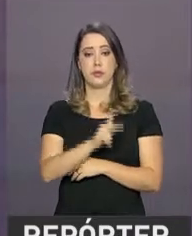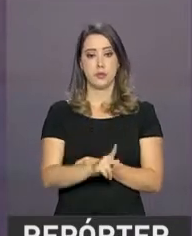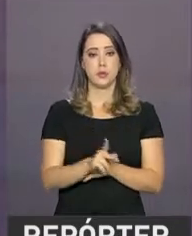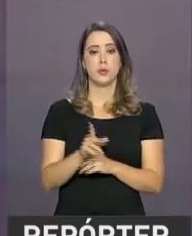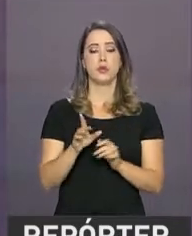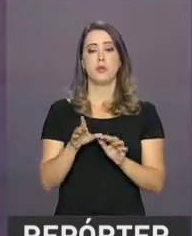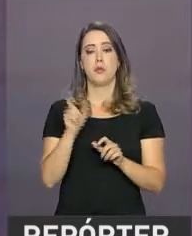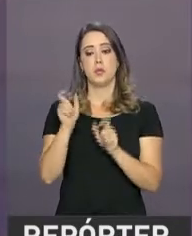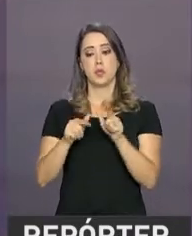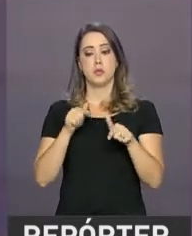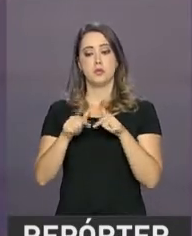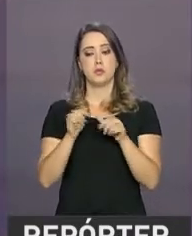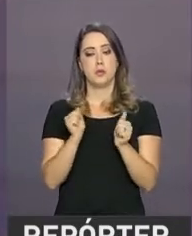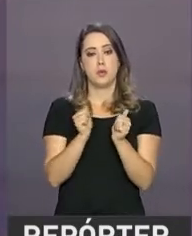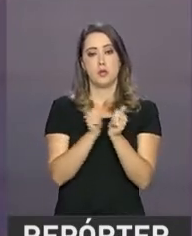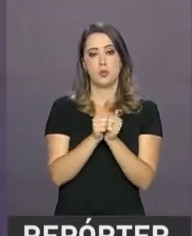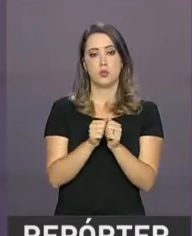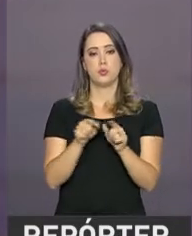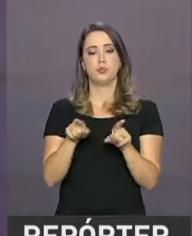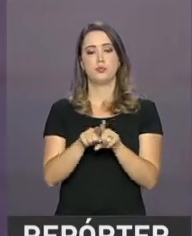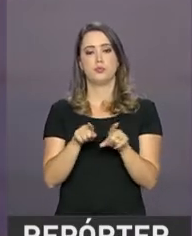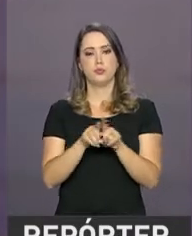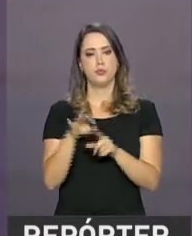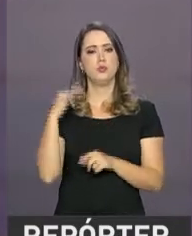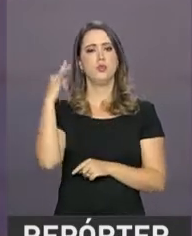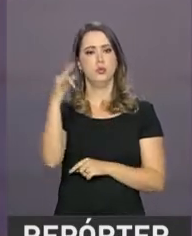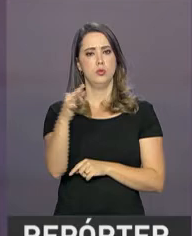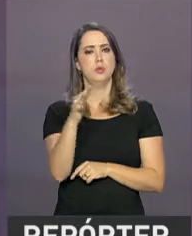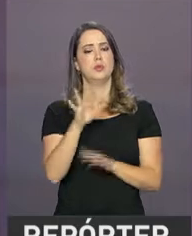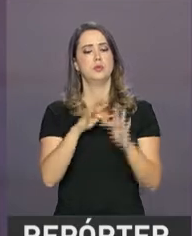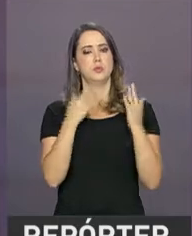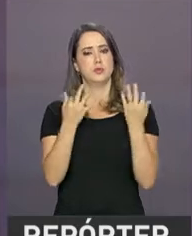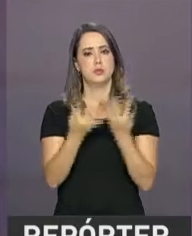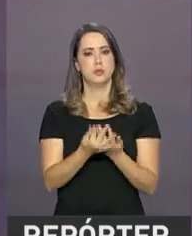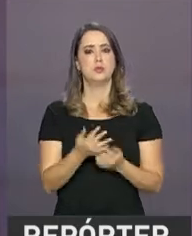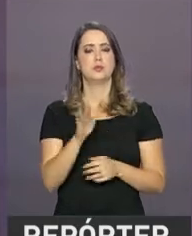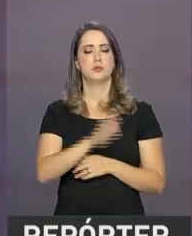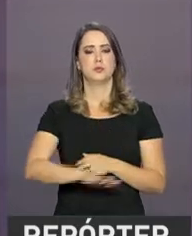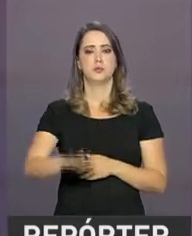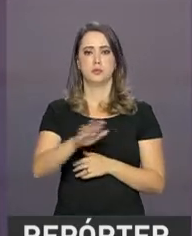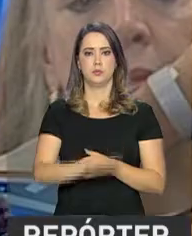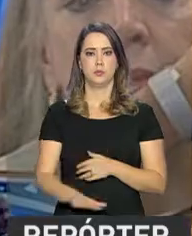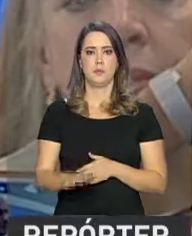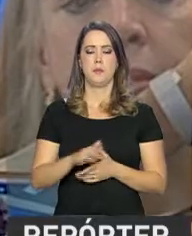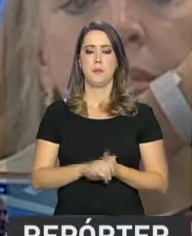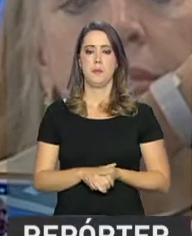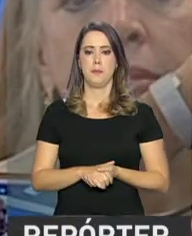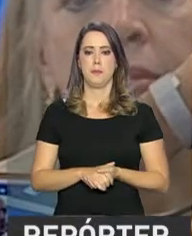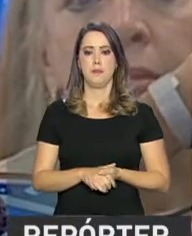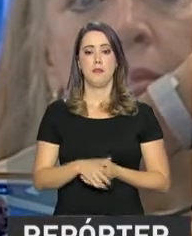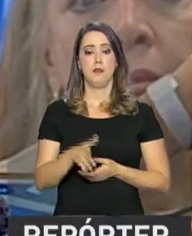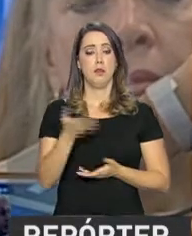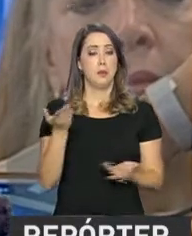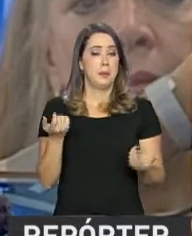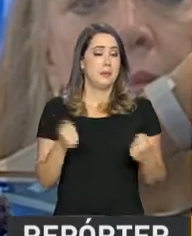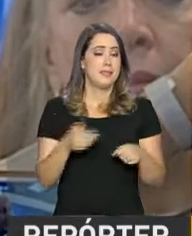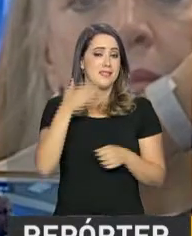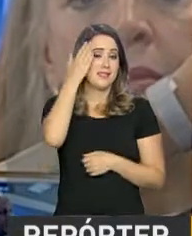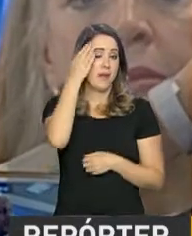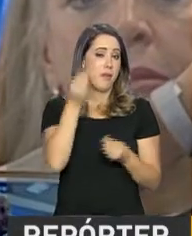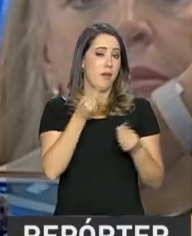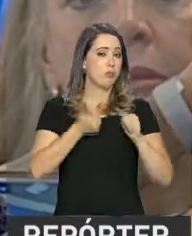funcionários dessas instituições e no futuro também pelas famílias das crianças que você saber os fatores a